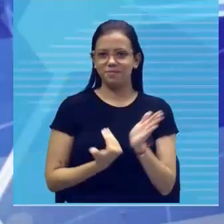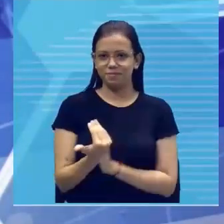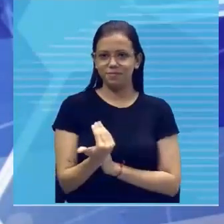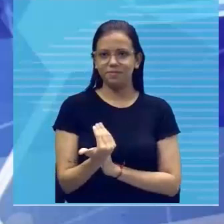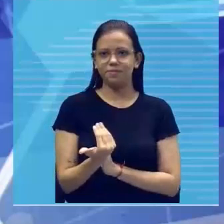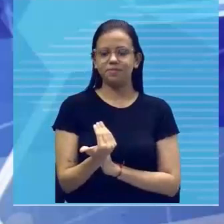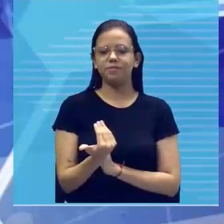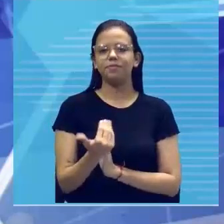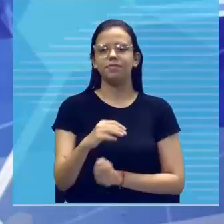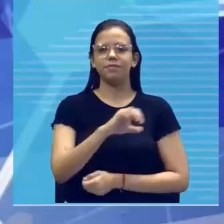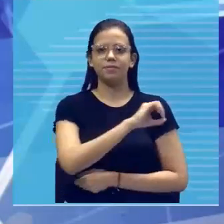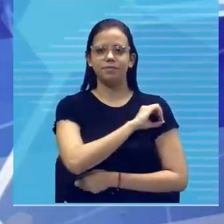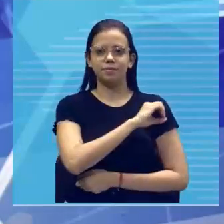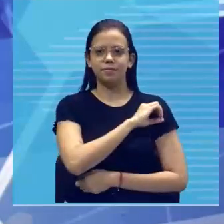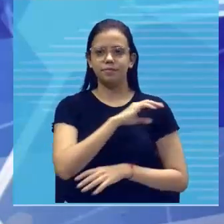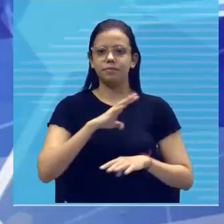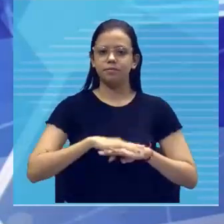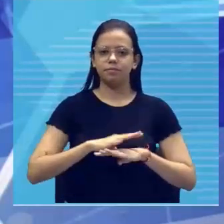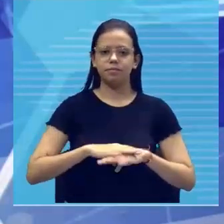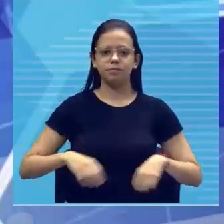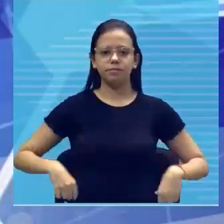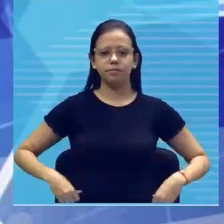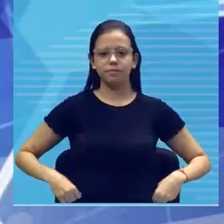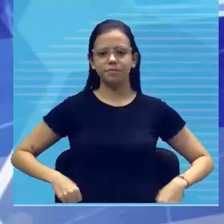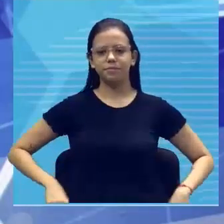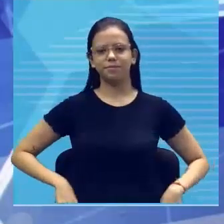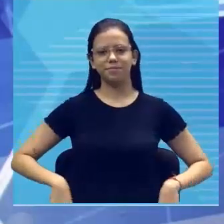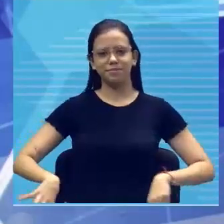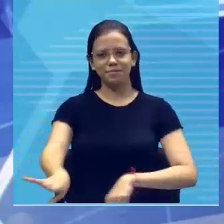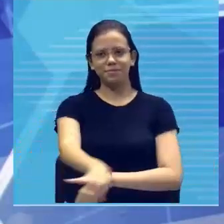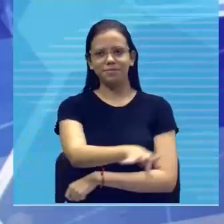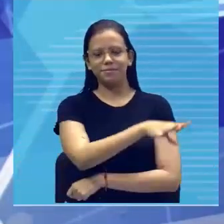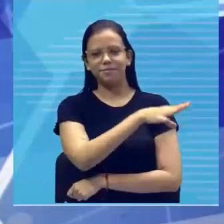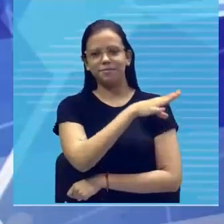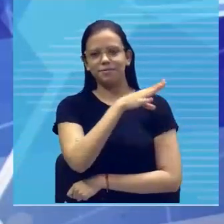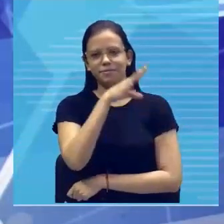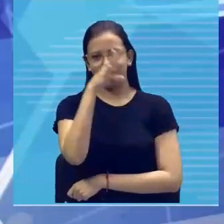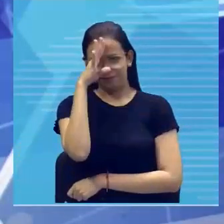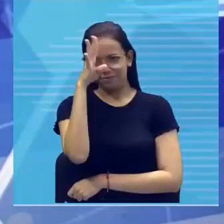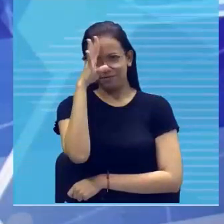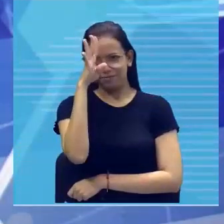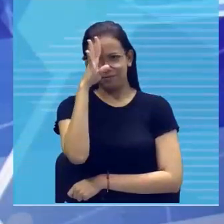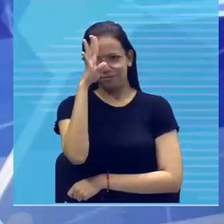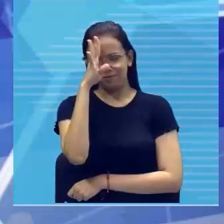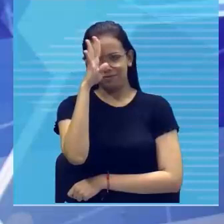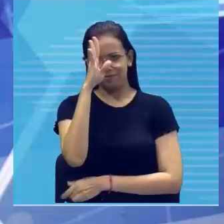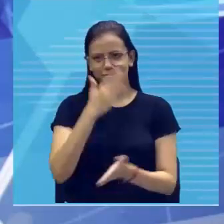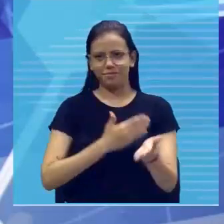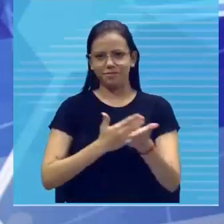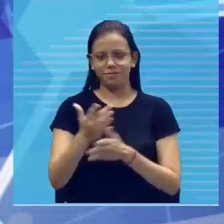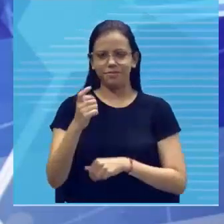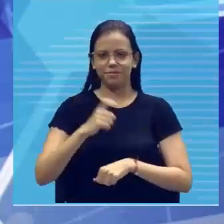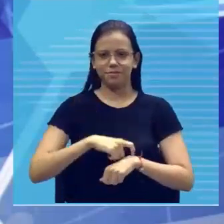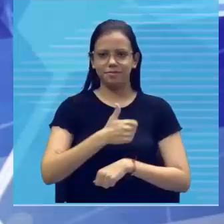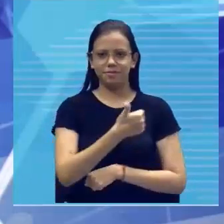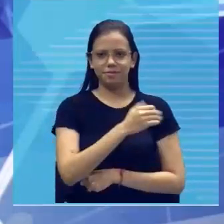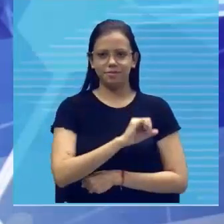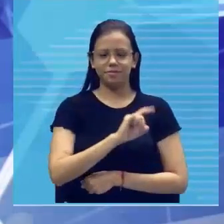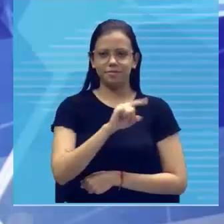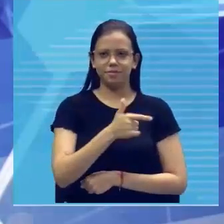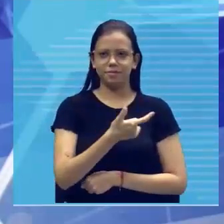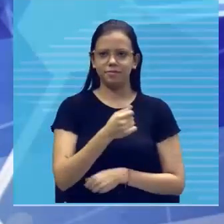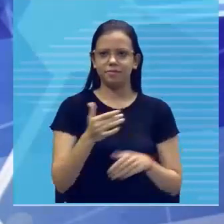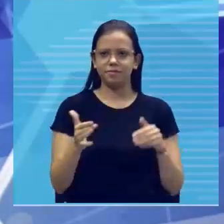a nossa oficina de matemática quarta-feira a gente vai de 10 e 20 as